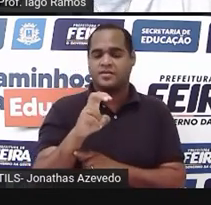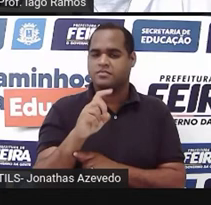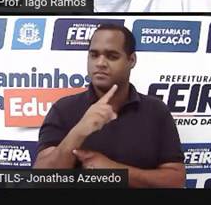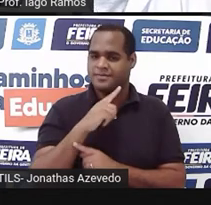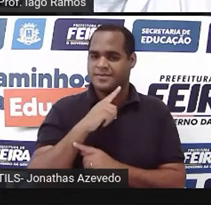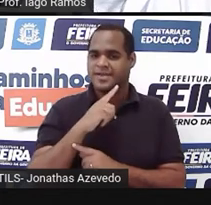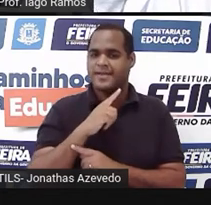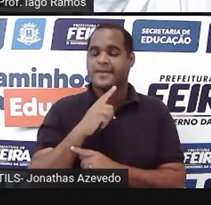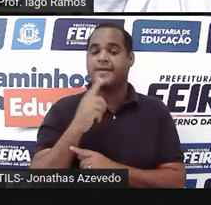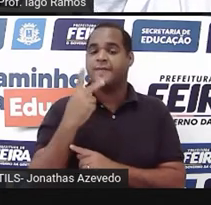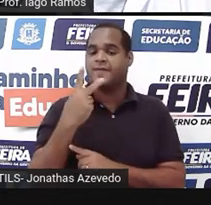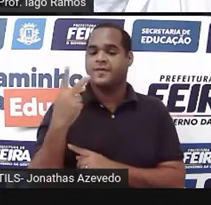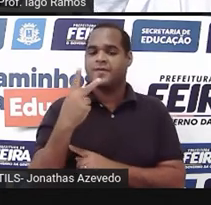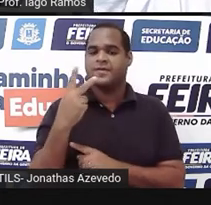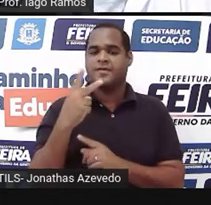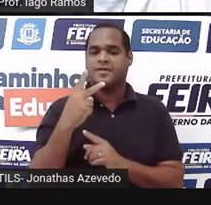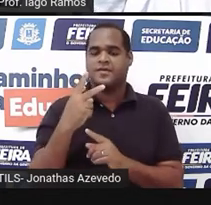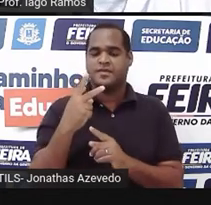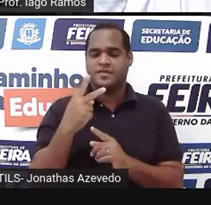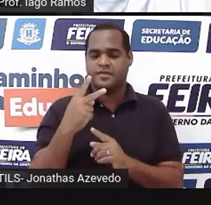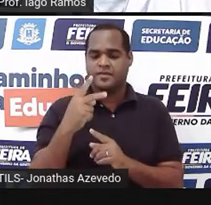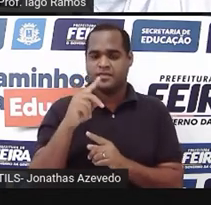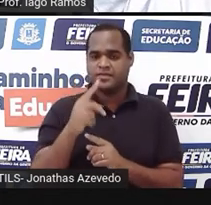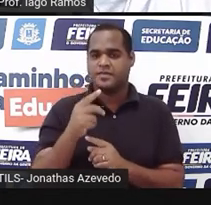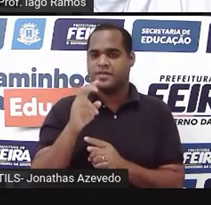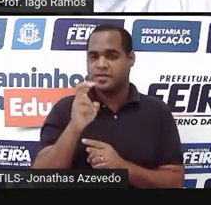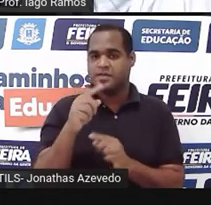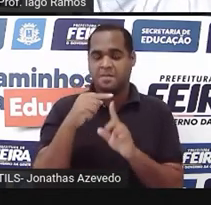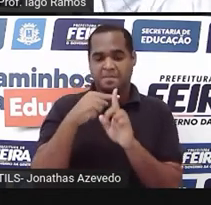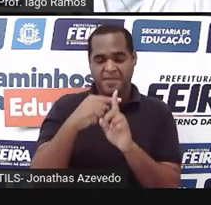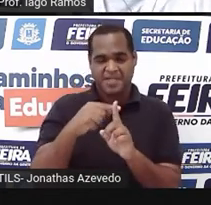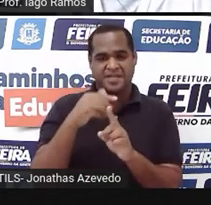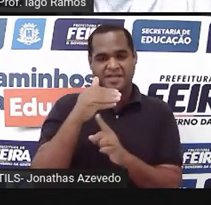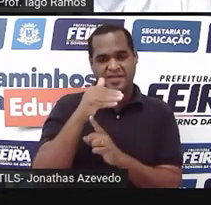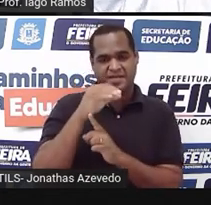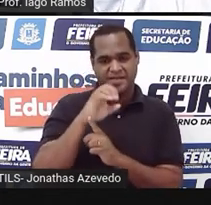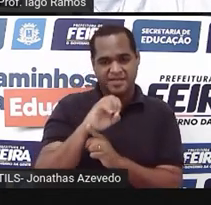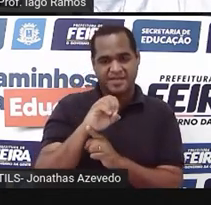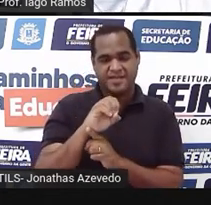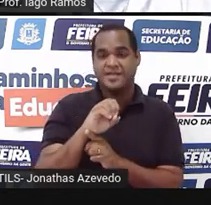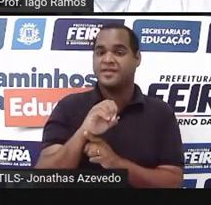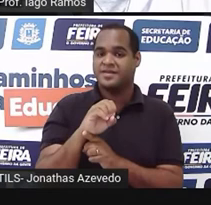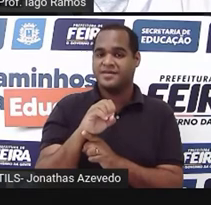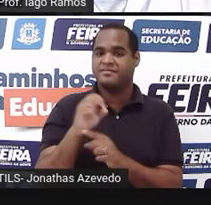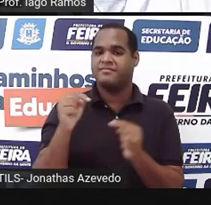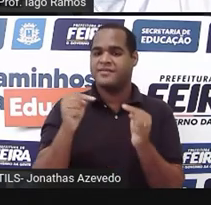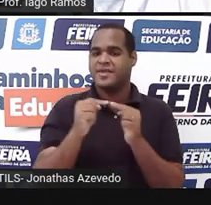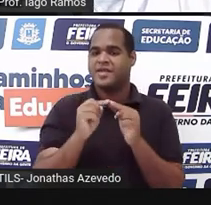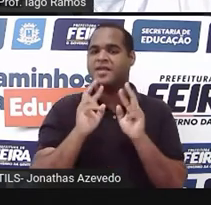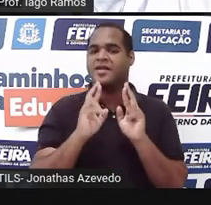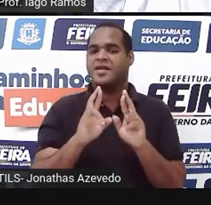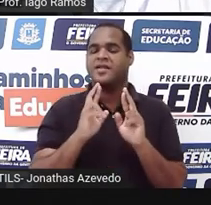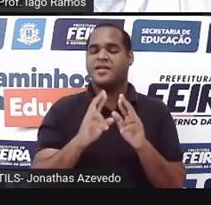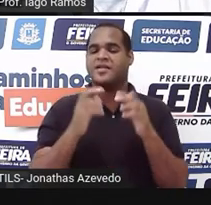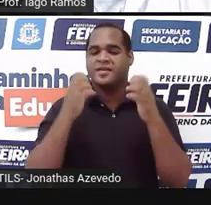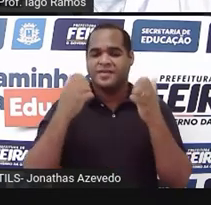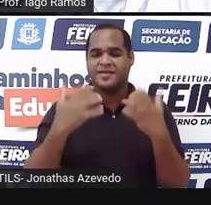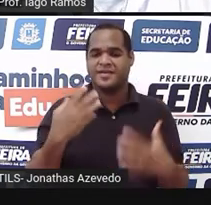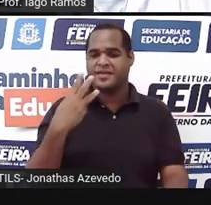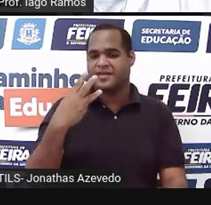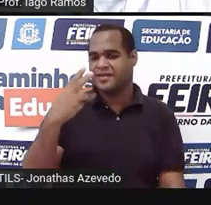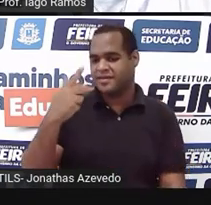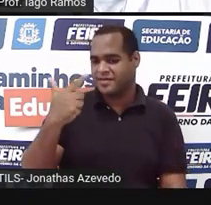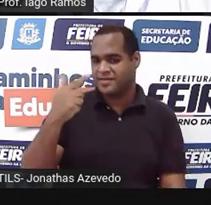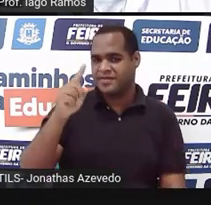mais área do triângulo 2 e 10 22,5 mais 10 a área do trapézio